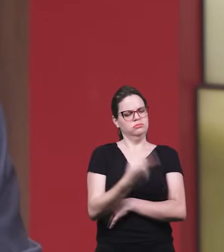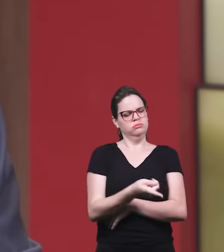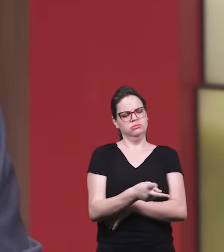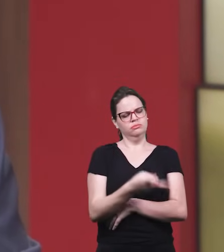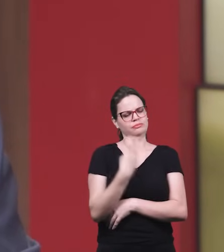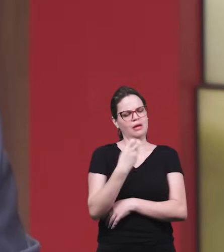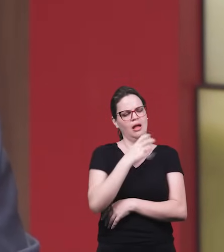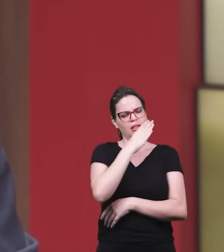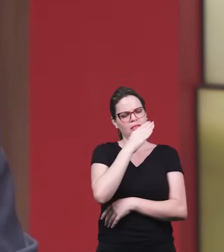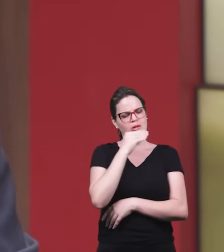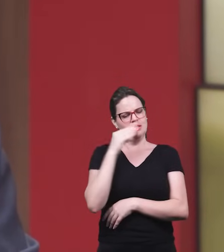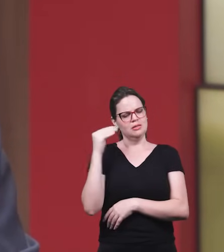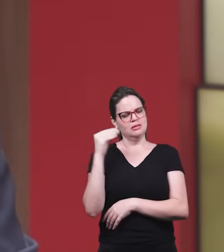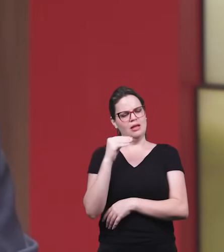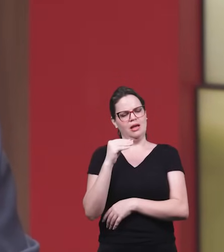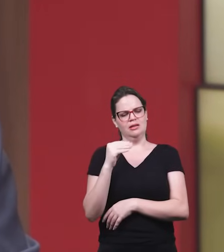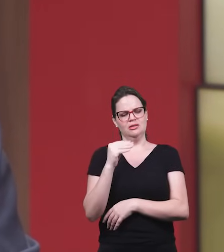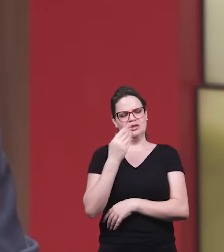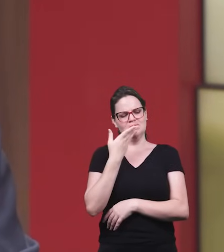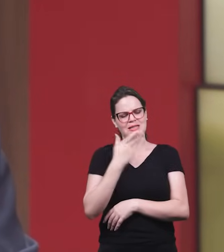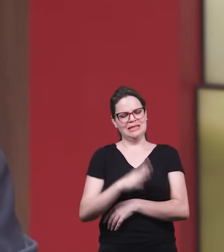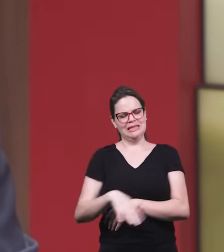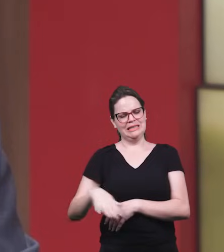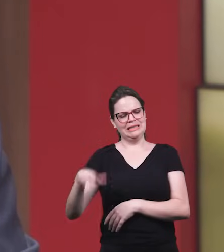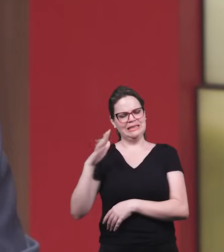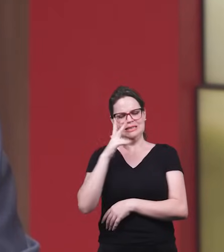e adolescentes para jovens já